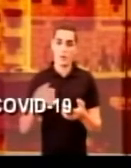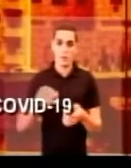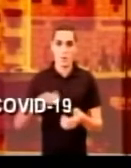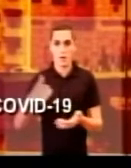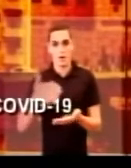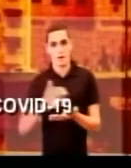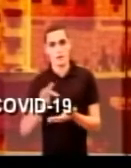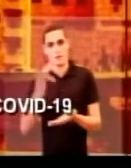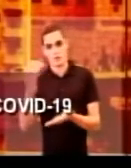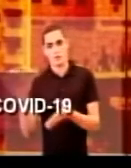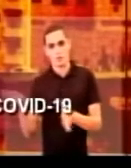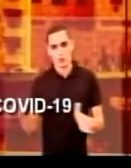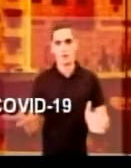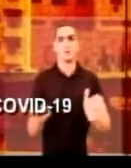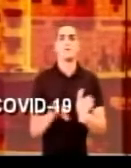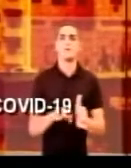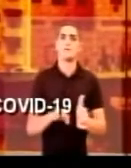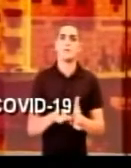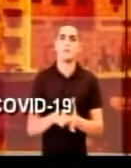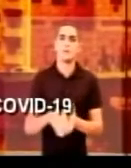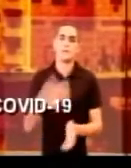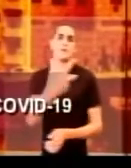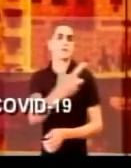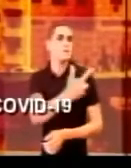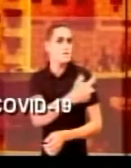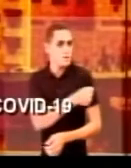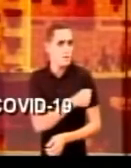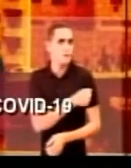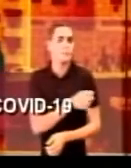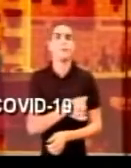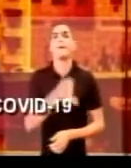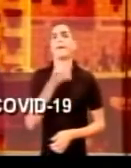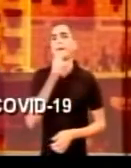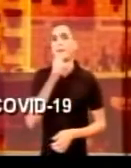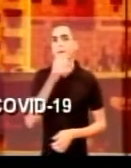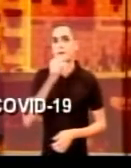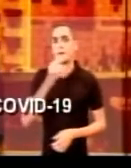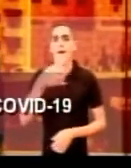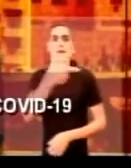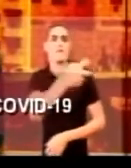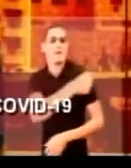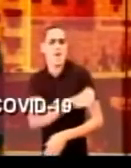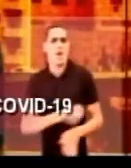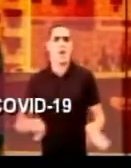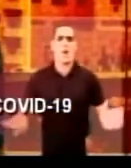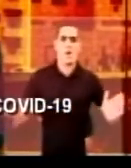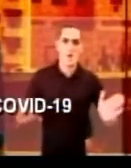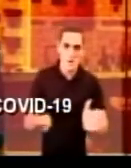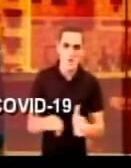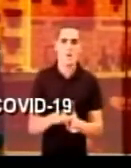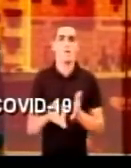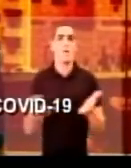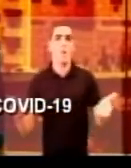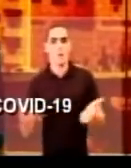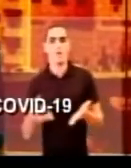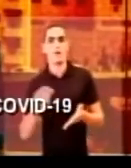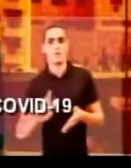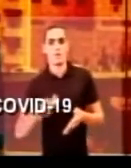iniciaremos, como a Michela falou. Chegou hoje, no dia seguinte começa a